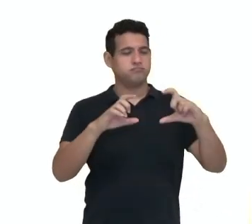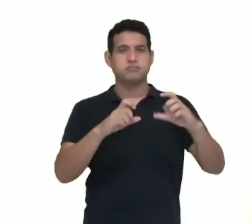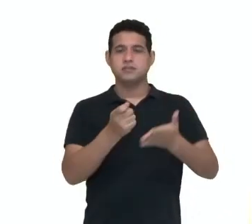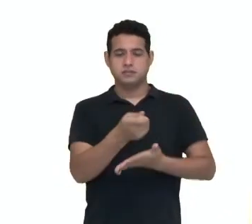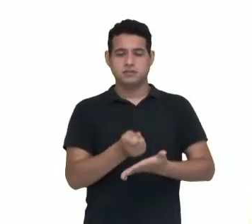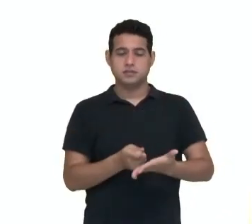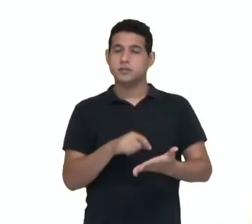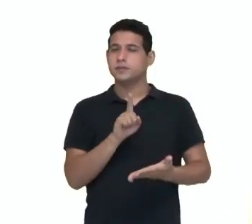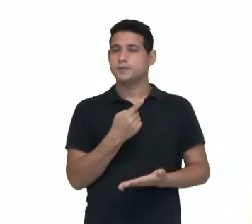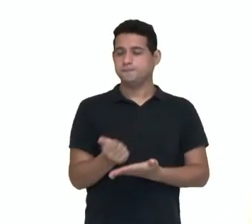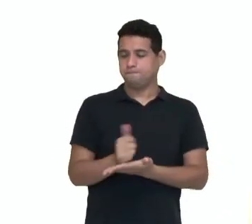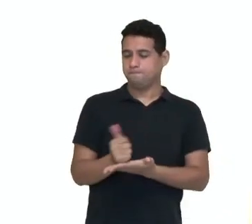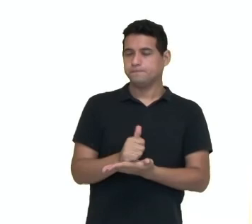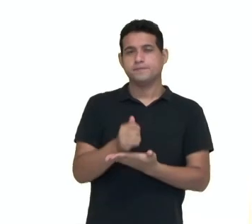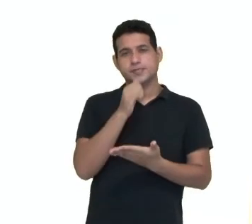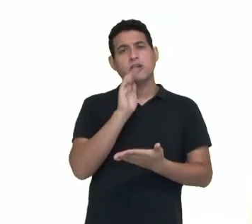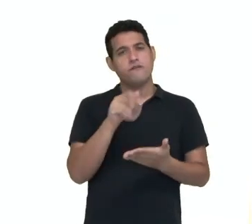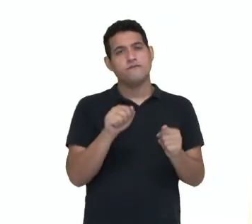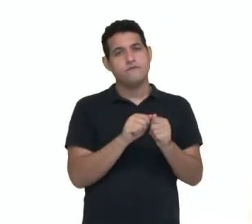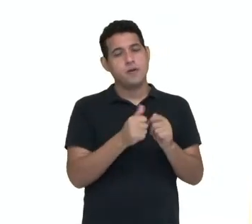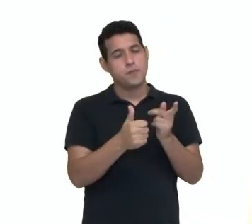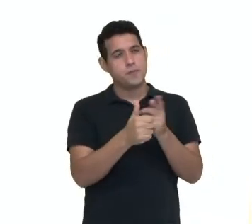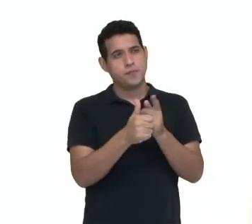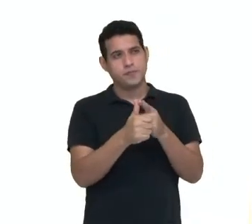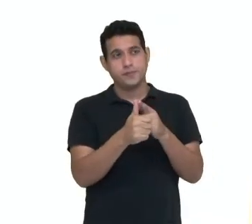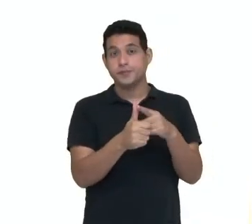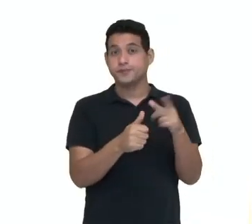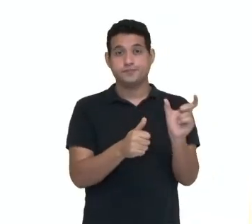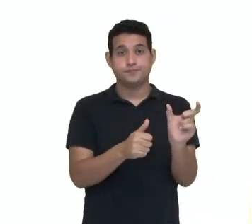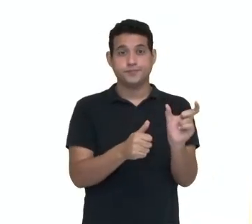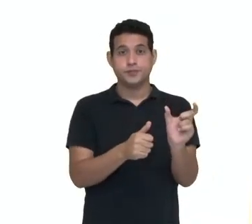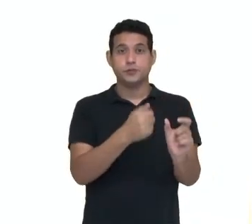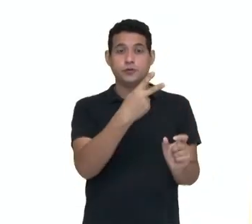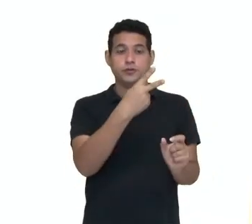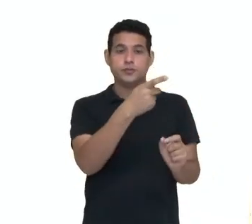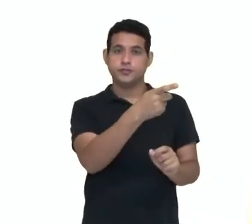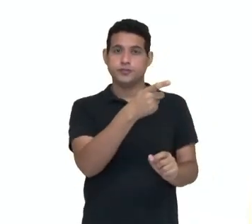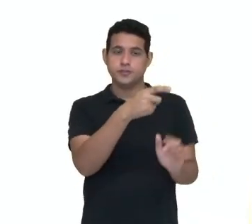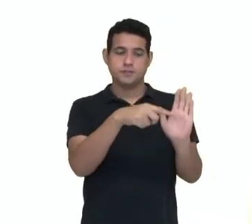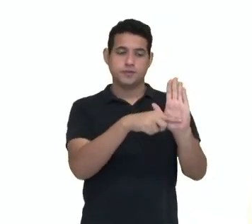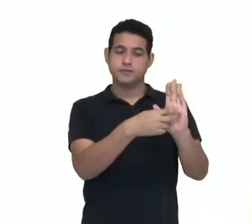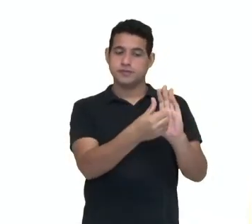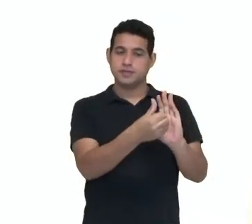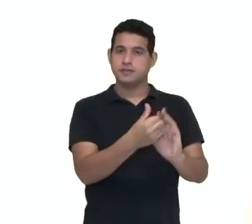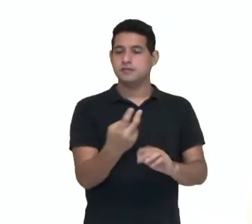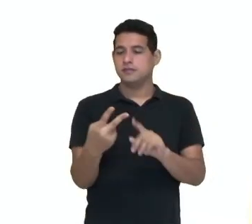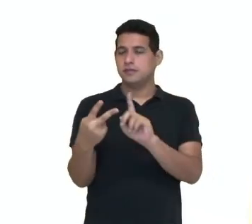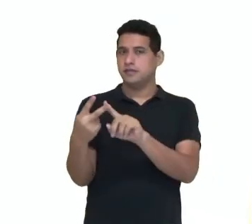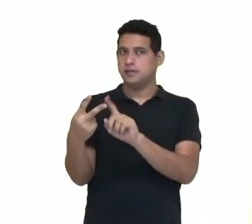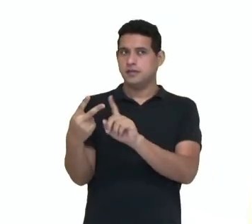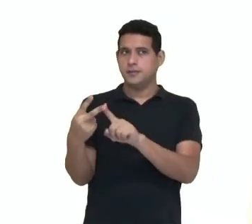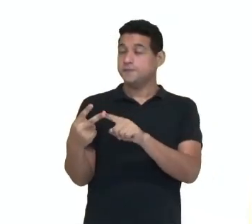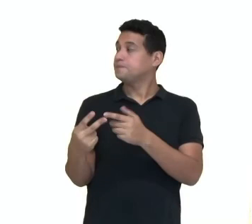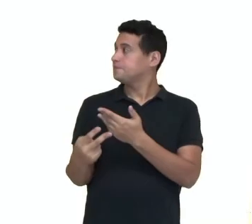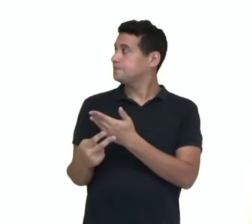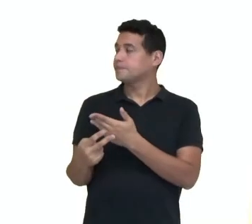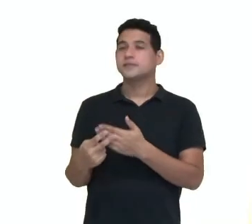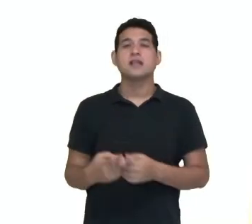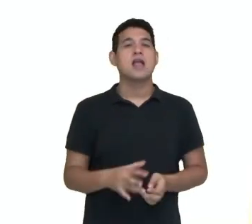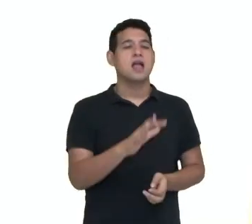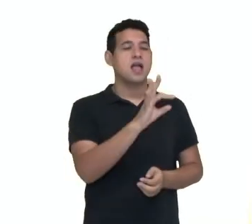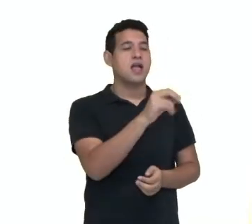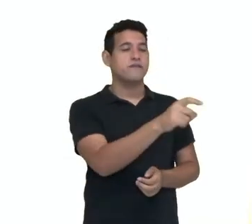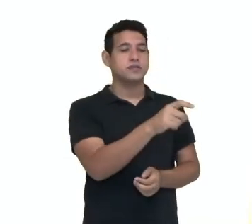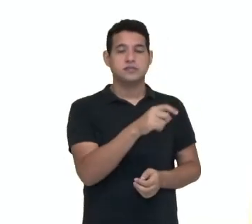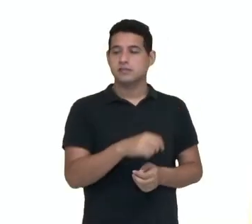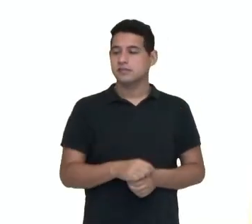funções do nosso jogo. Então, ó, foi feita uma primeira aqui, 2x menos 6, E uma segunda, lembrando que f de x